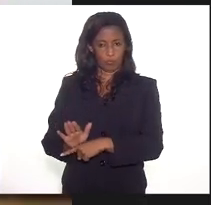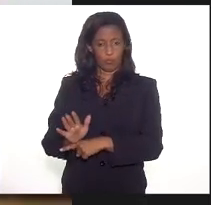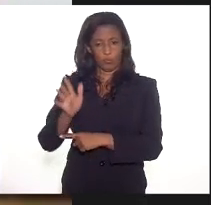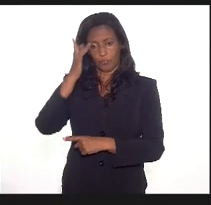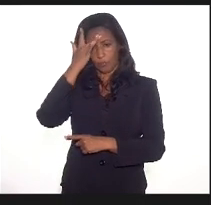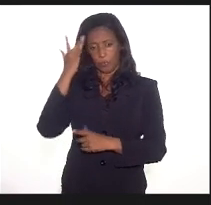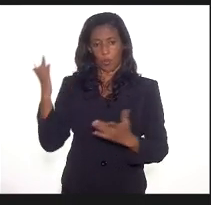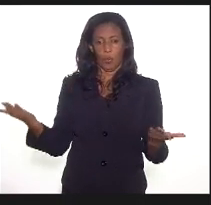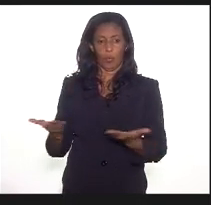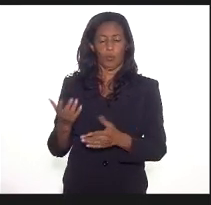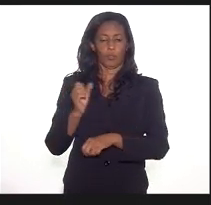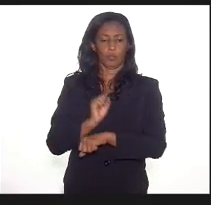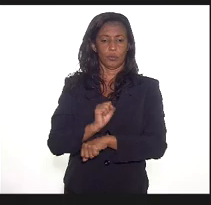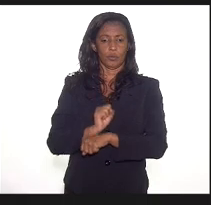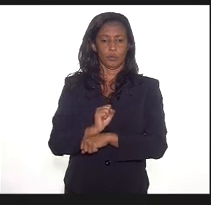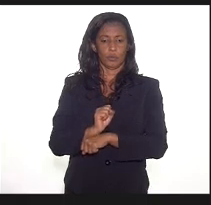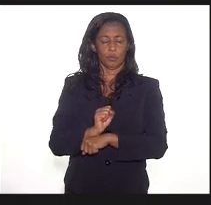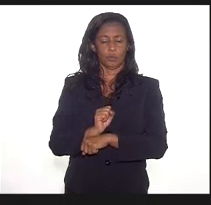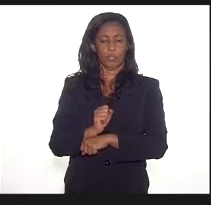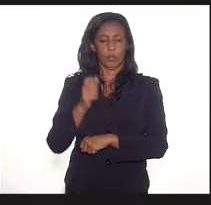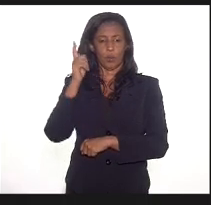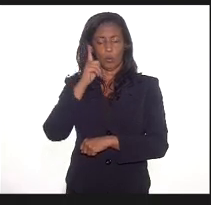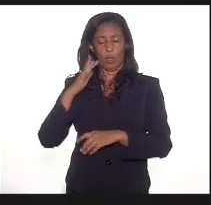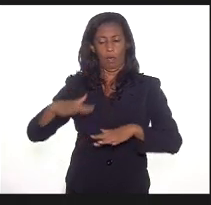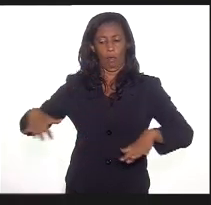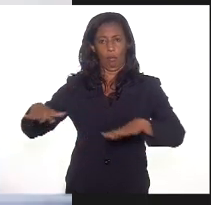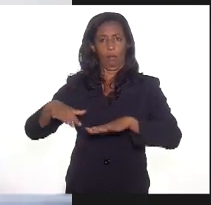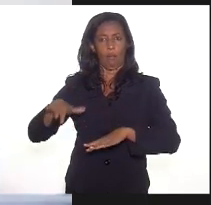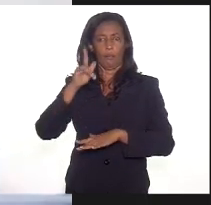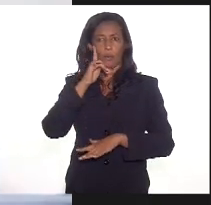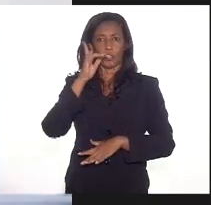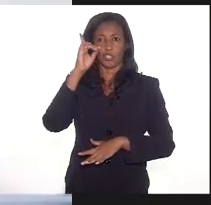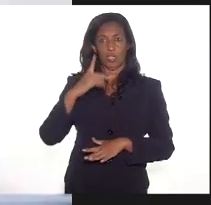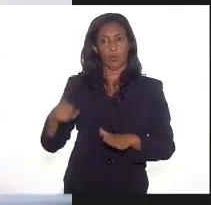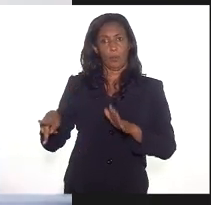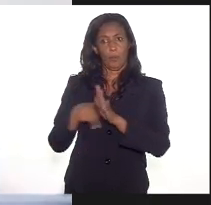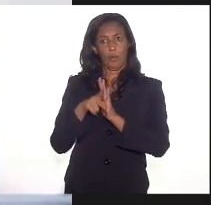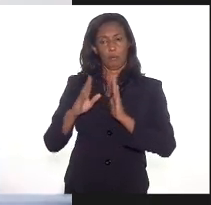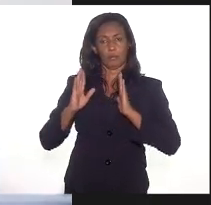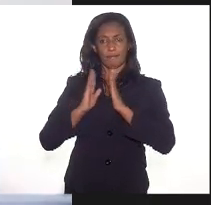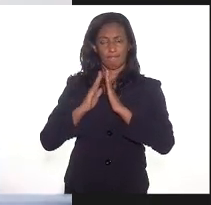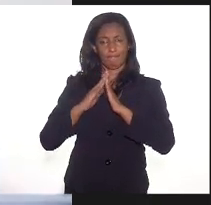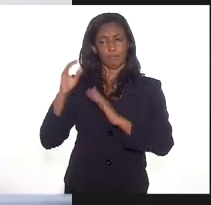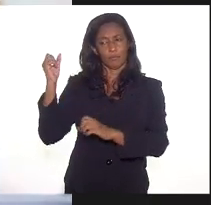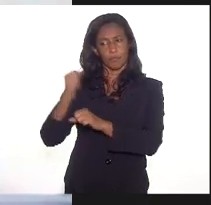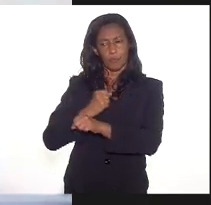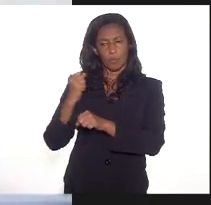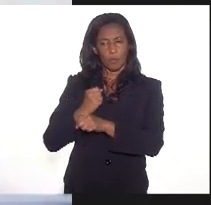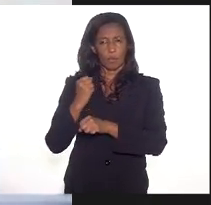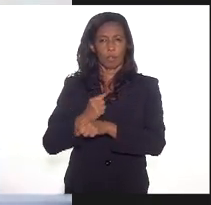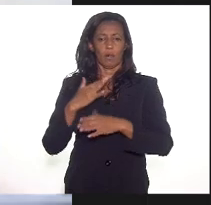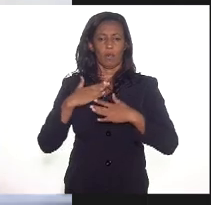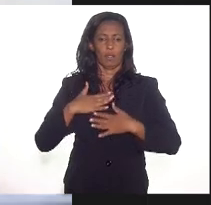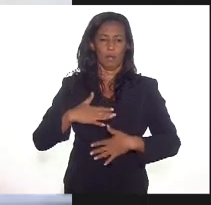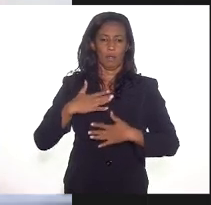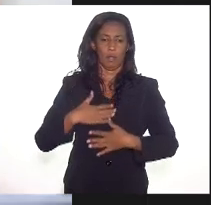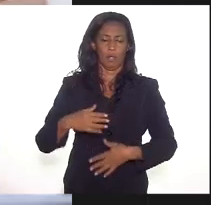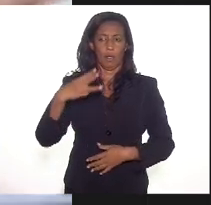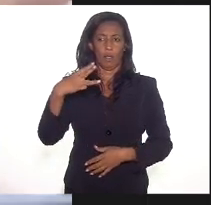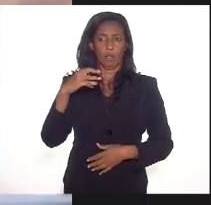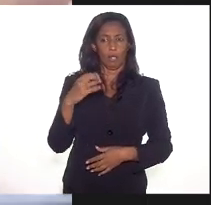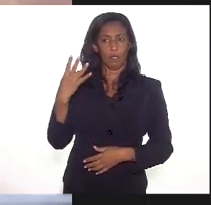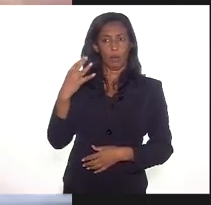hoje esperando a titulação dessa área para poder garantir o direito de propriedade e poder construir com mais tranquilidade. Vocês que estão há 30,